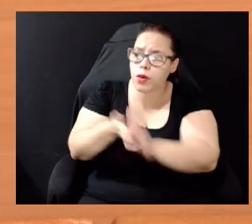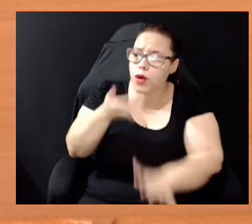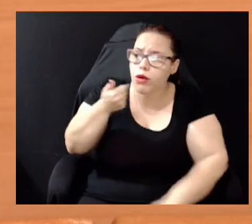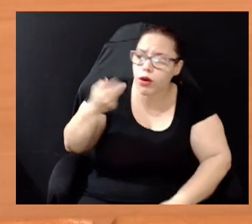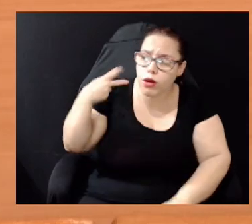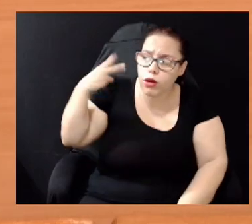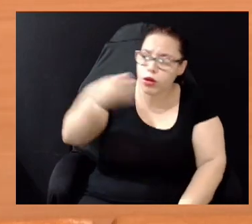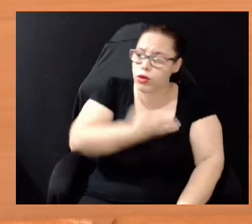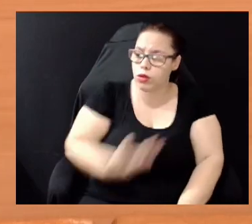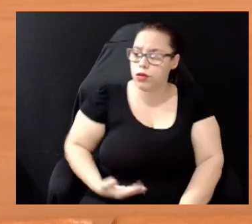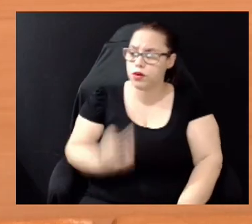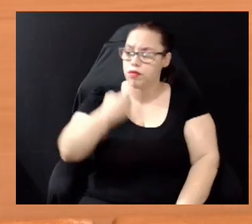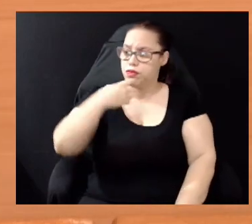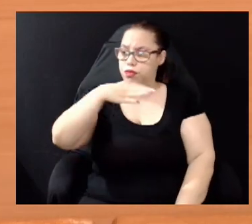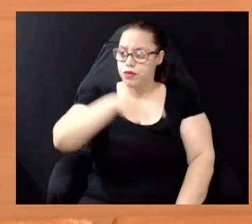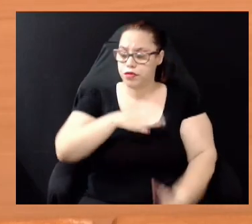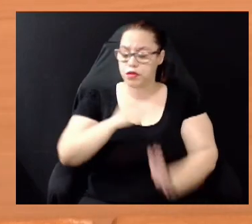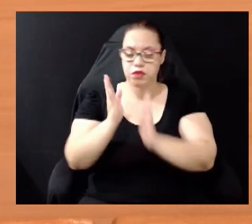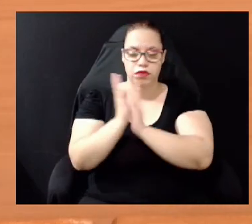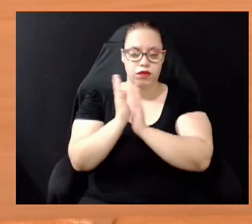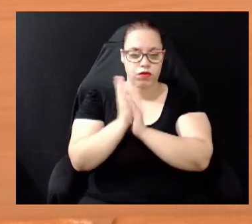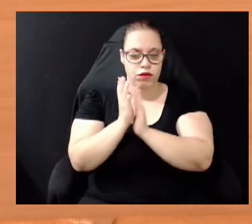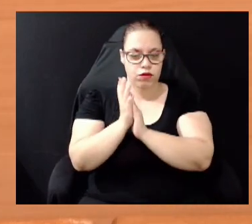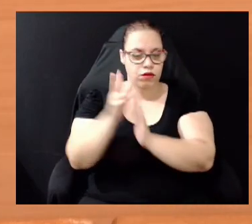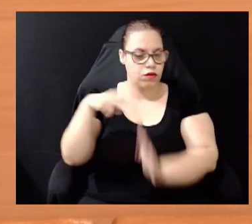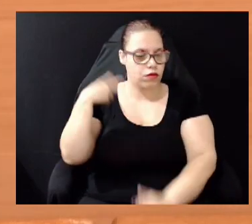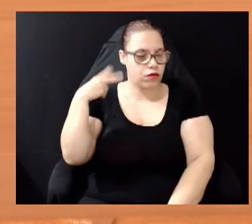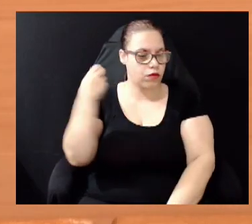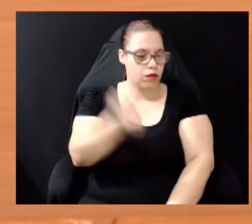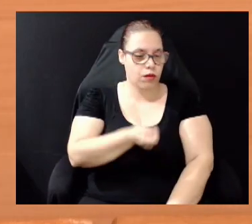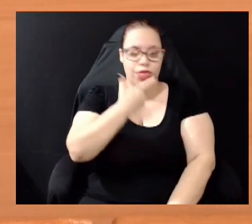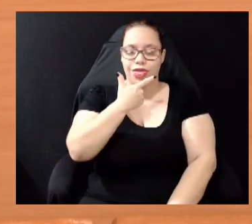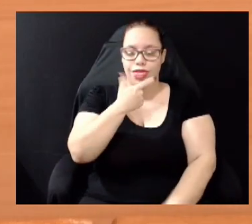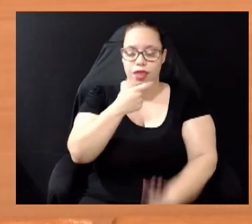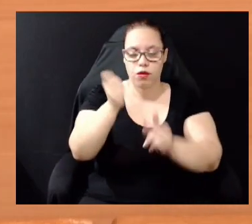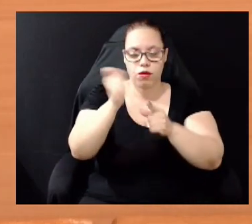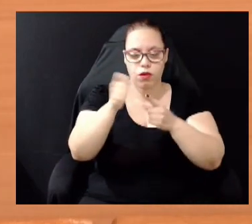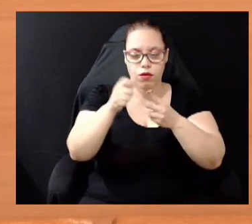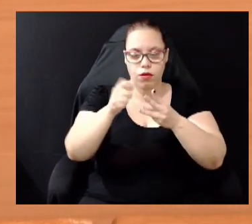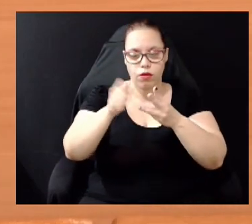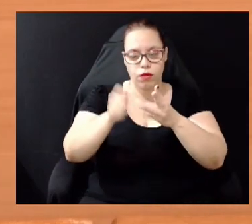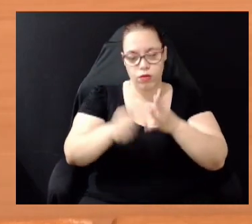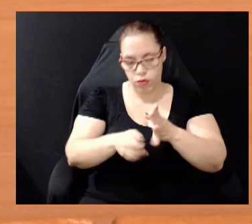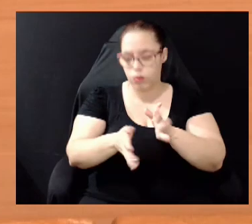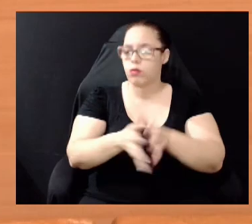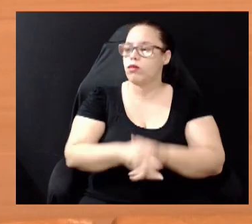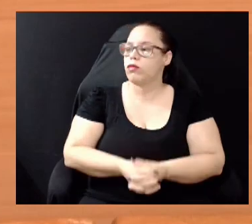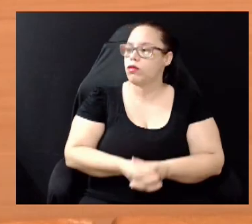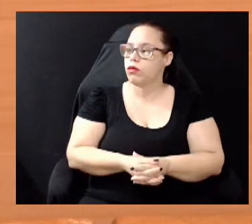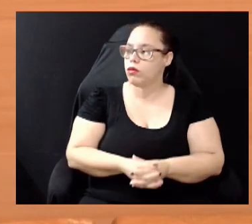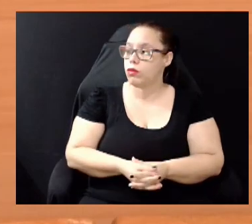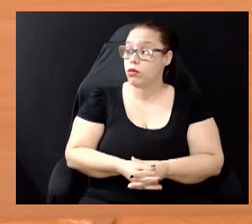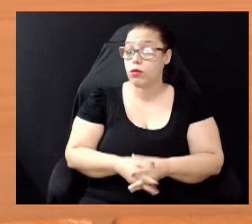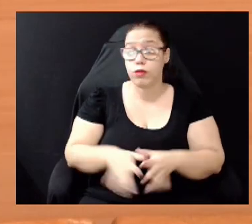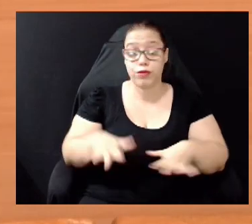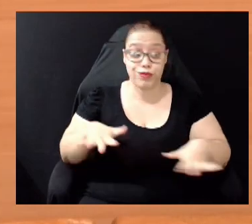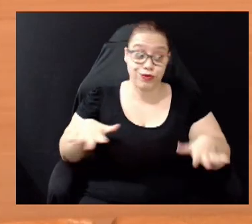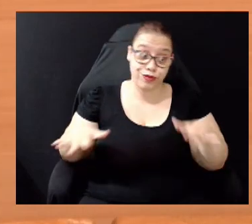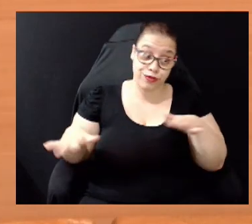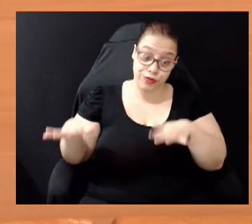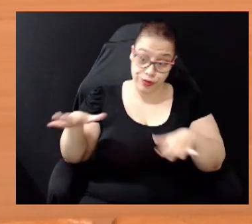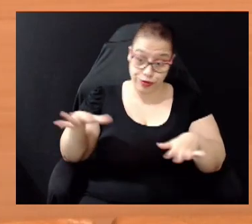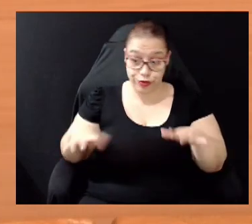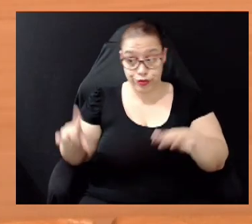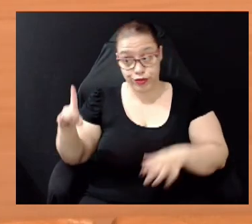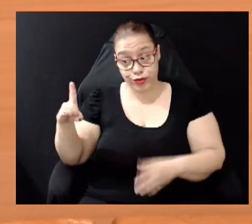Campinas, e parabenizar a vereadora Fernanda Souto por ter pontuado diversos pontos que passam pela como a extrema-direita, ainda por cima, faz